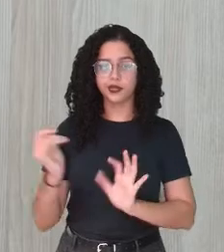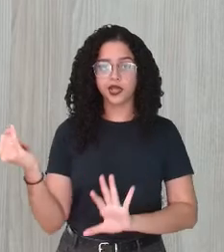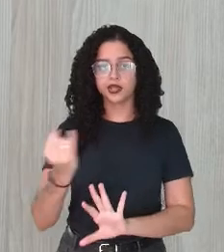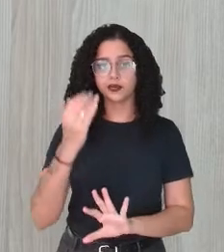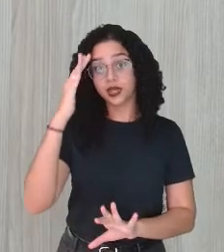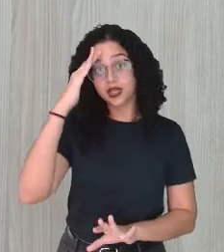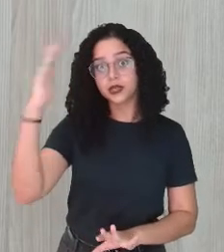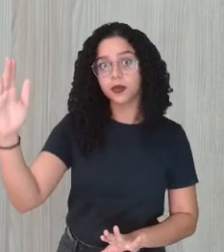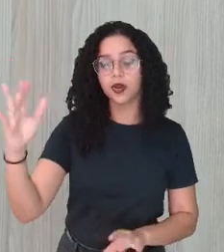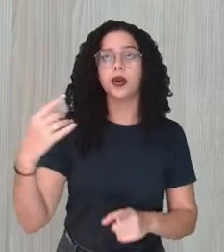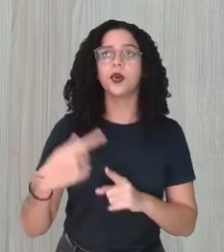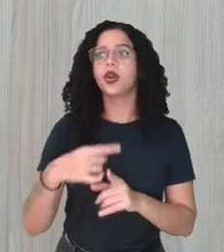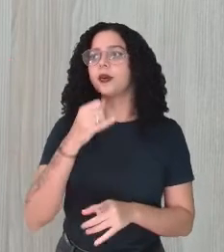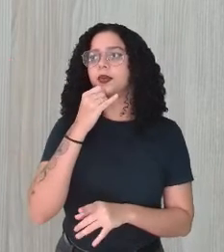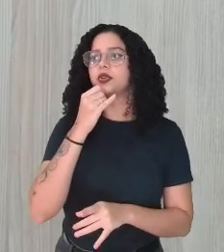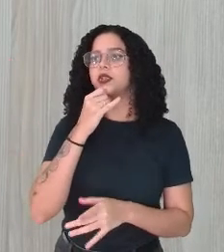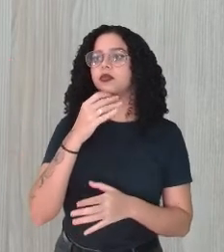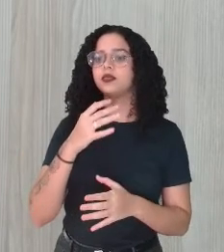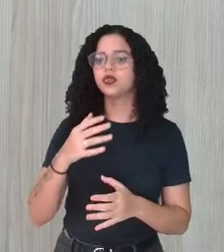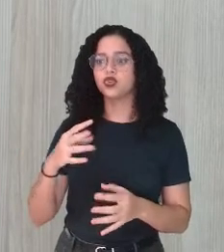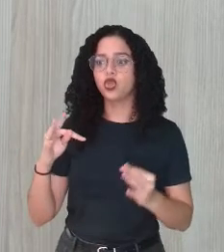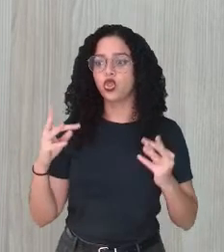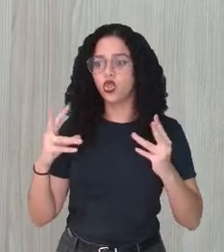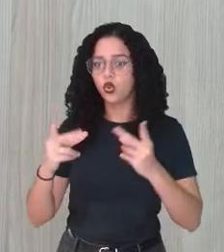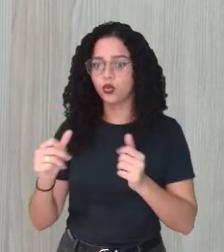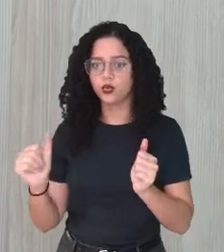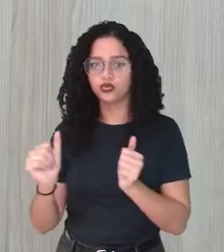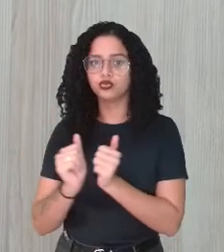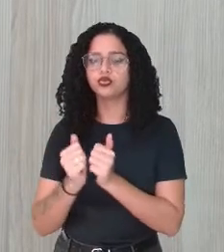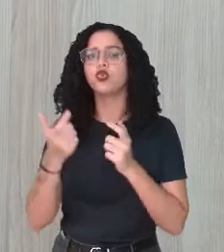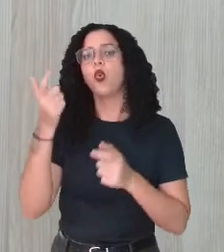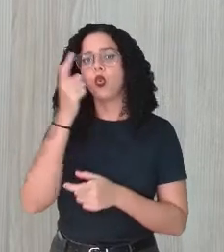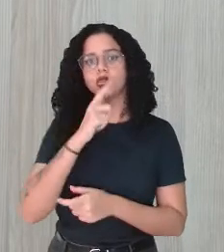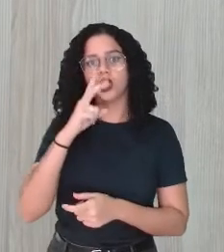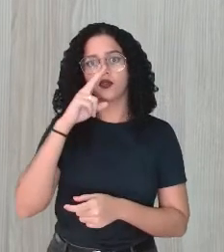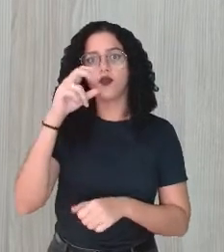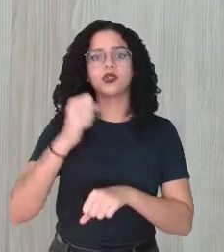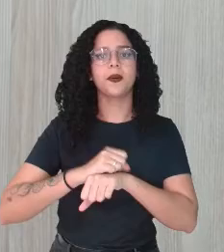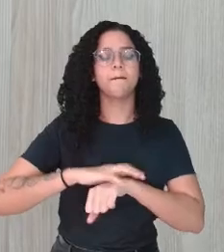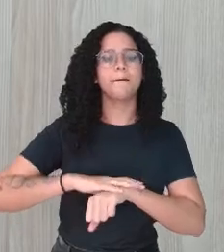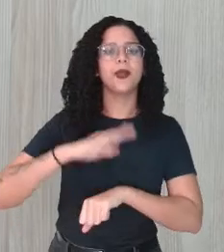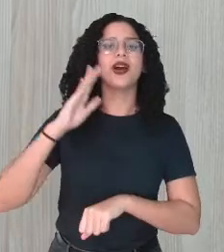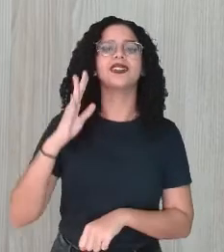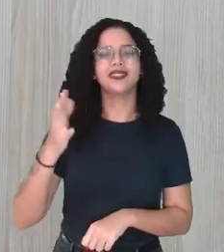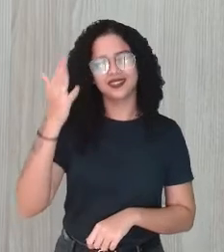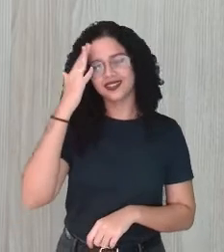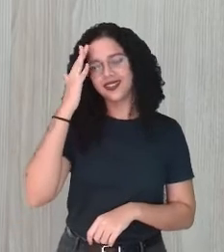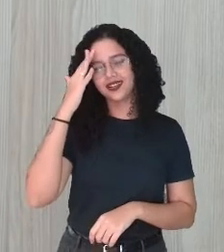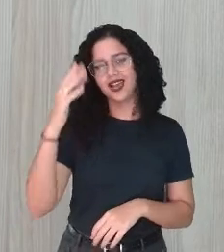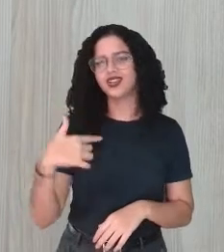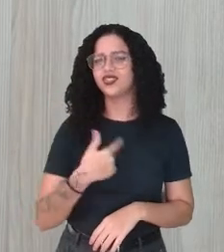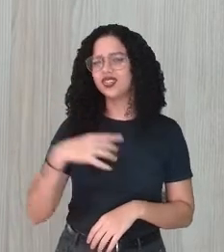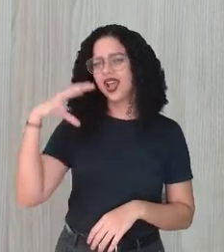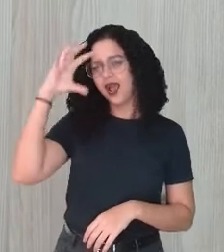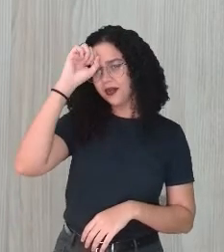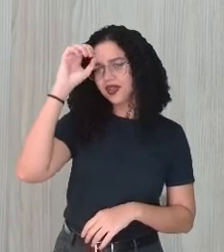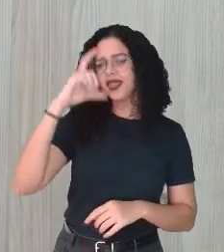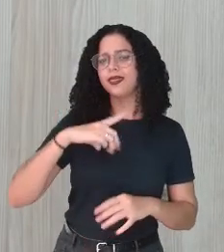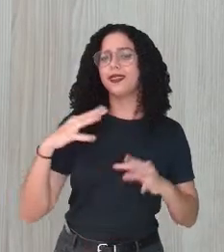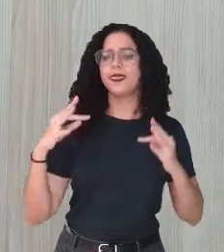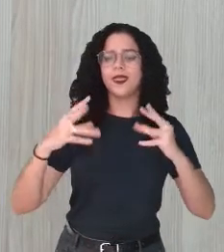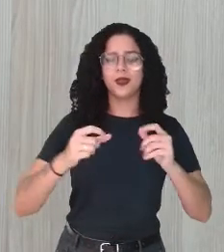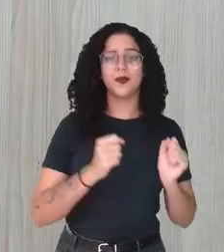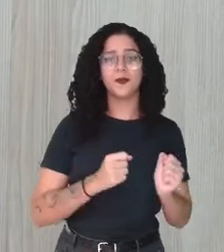principalmente, né? Porque quando a gente une forças, une, né, coletivos, a gente conhece, a gente aprende, aí a gente tem todo o poder,